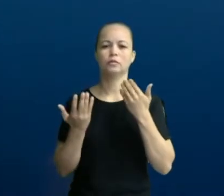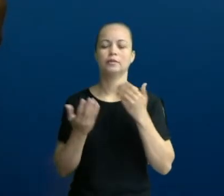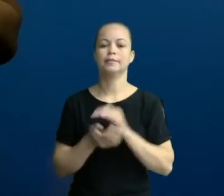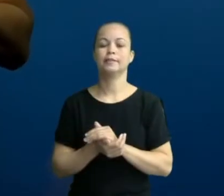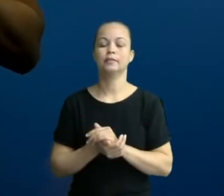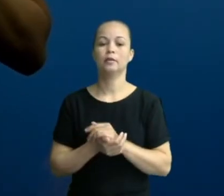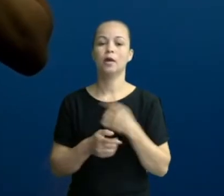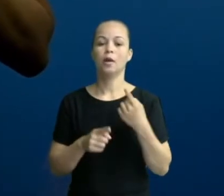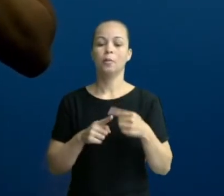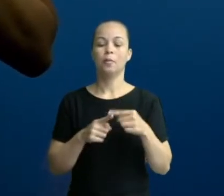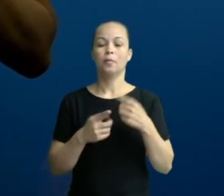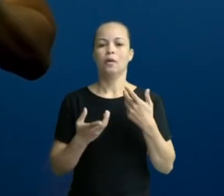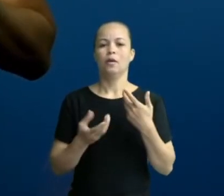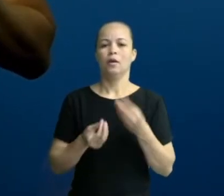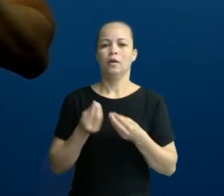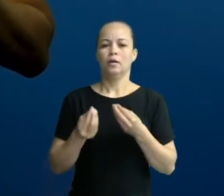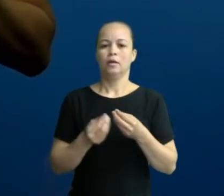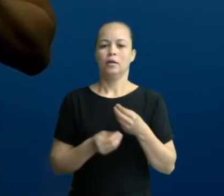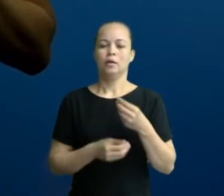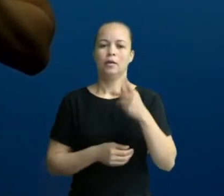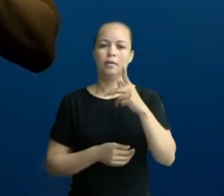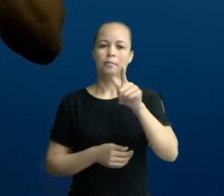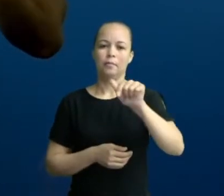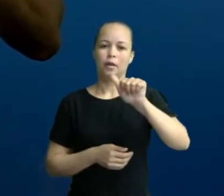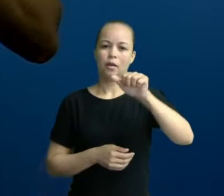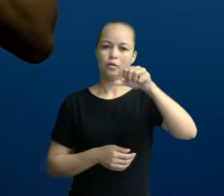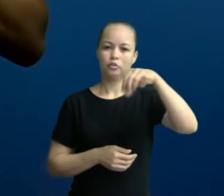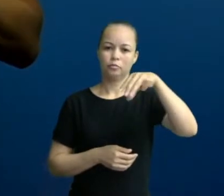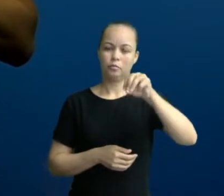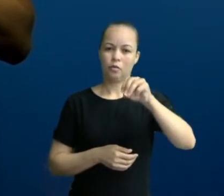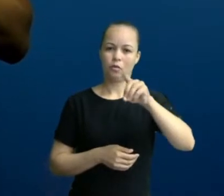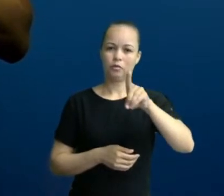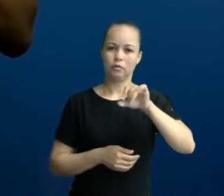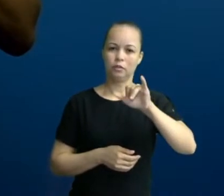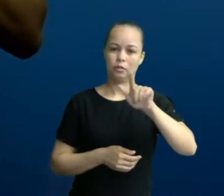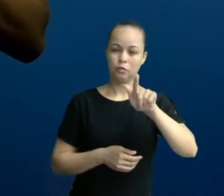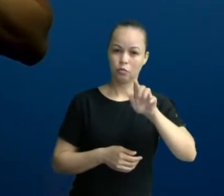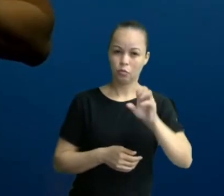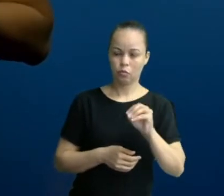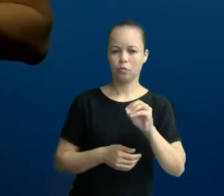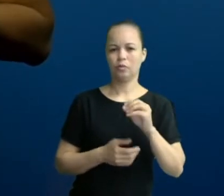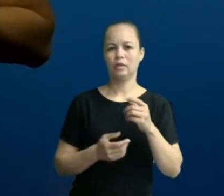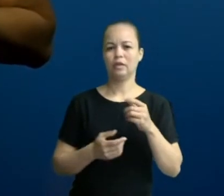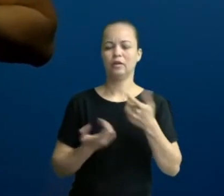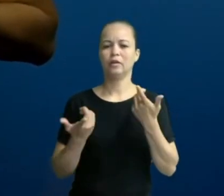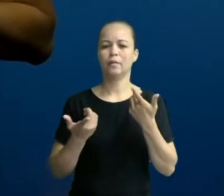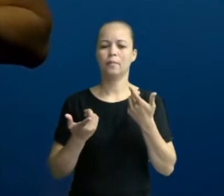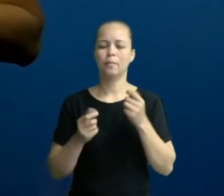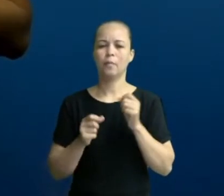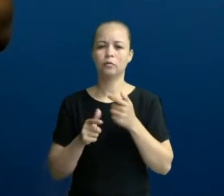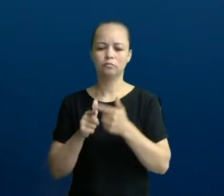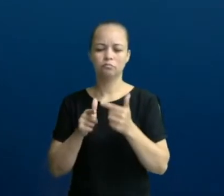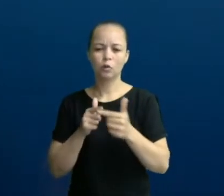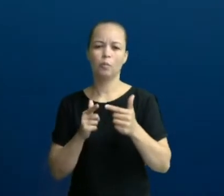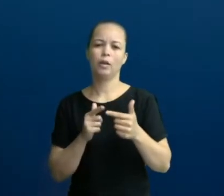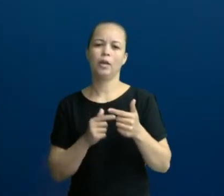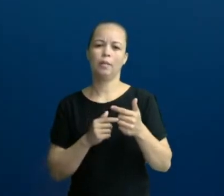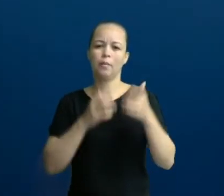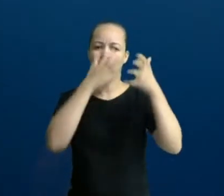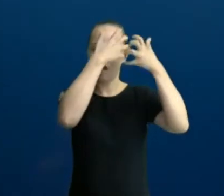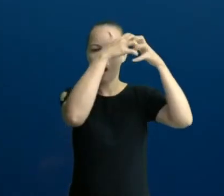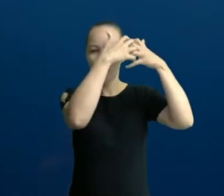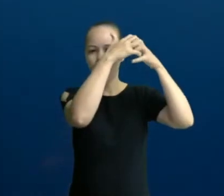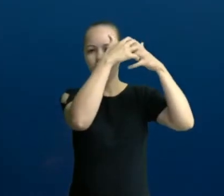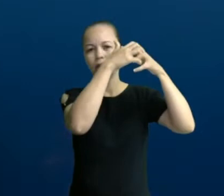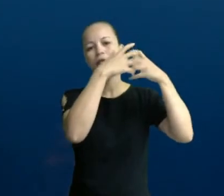comum ter o chamado Plasmodium, né, falciparum, que ele pode causar problemas até neurológicos, só para você ter